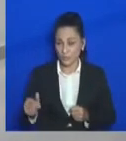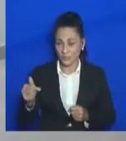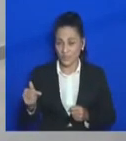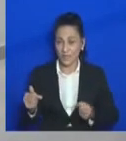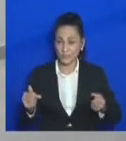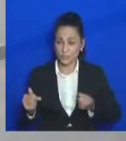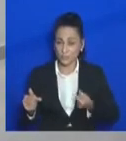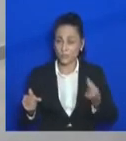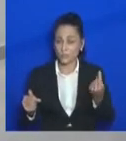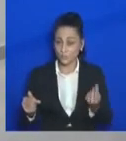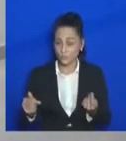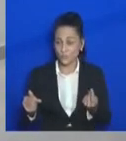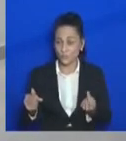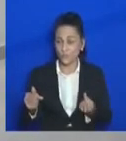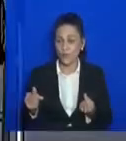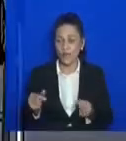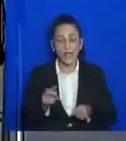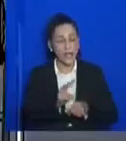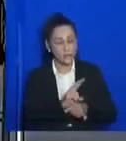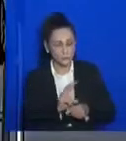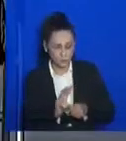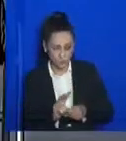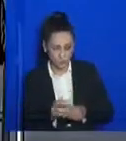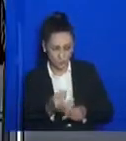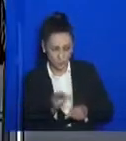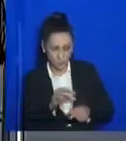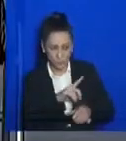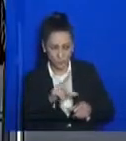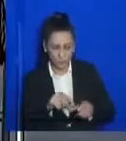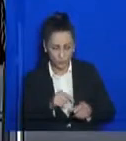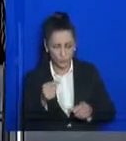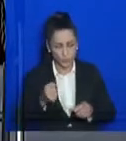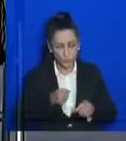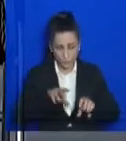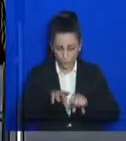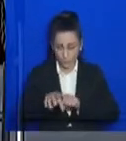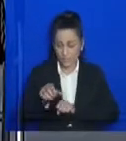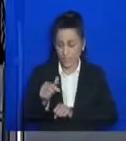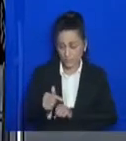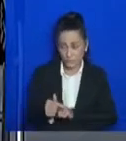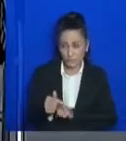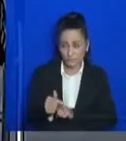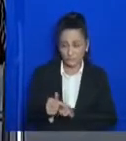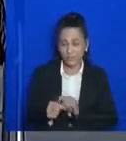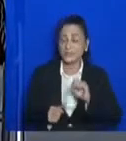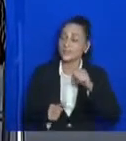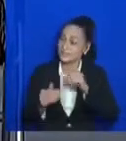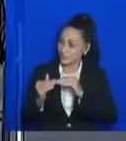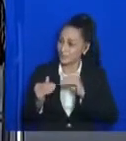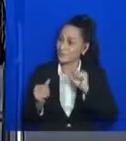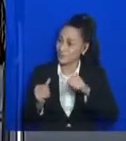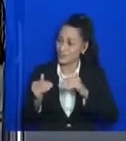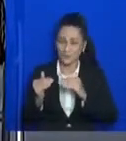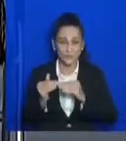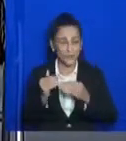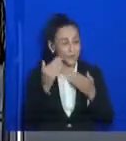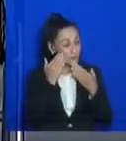7, 1. Auditoras, confirmam os números sorteados no Super 7? Sim, confirmo. Sim,